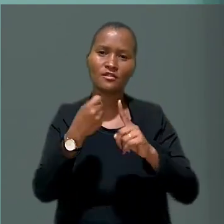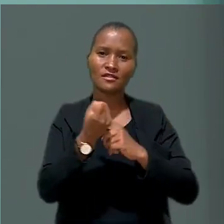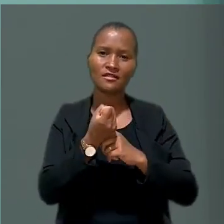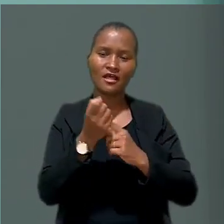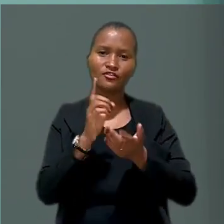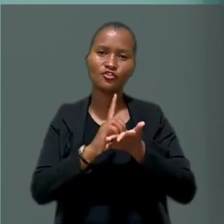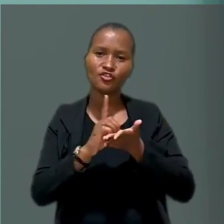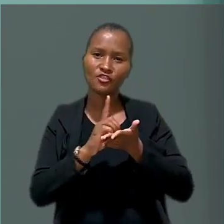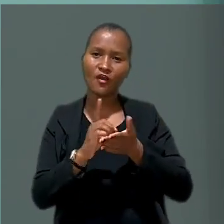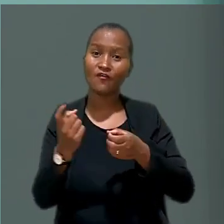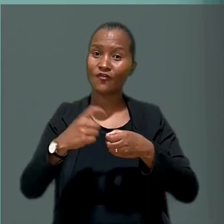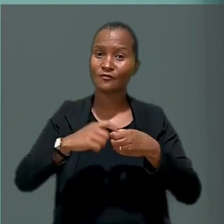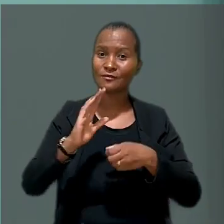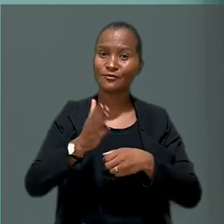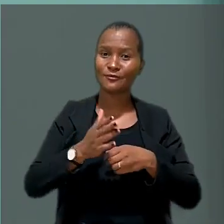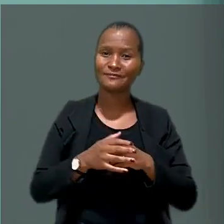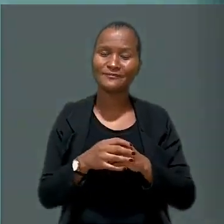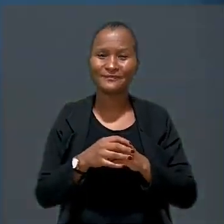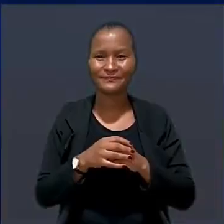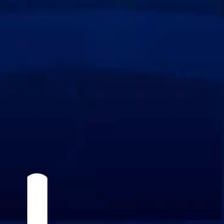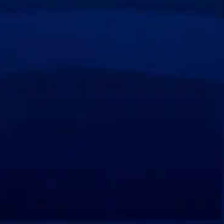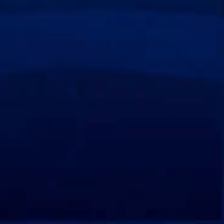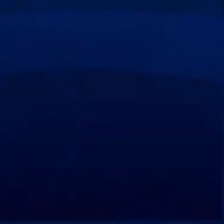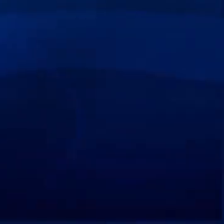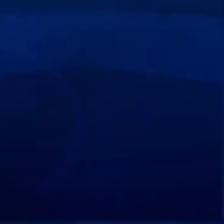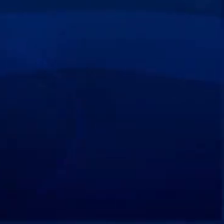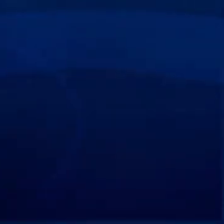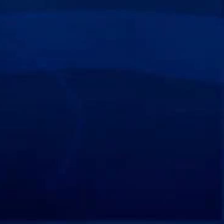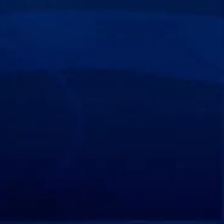Sociedade Digital. A gente volta daqui a pouco.